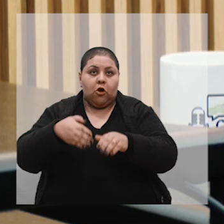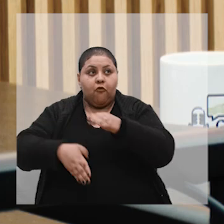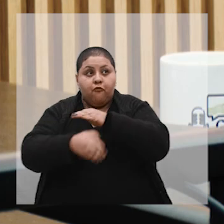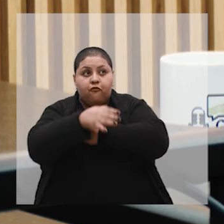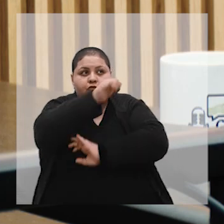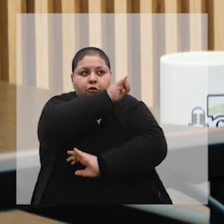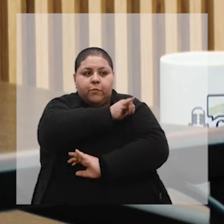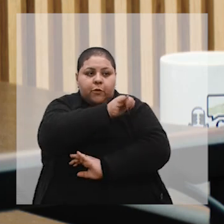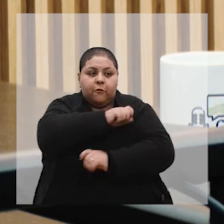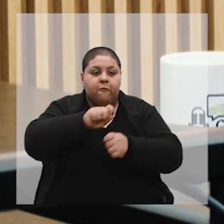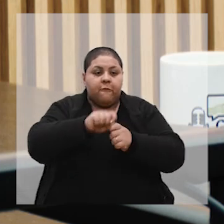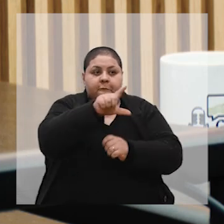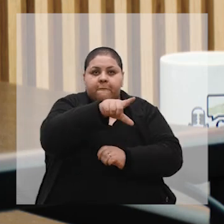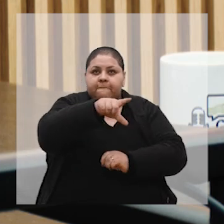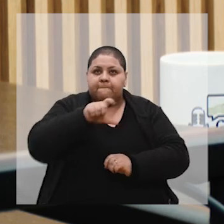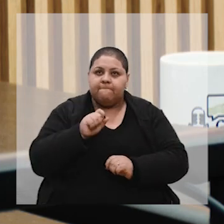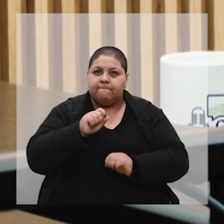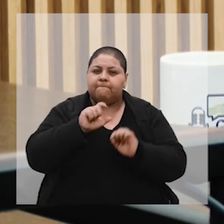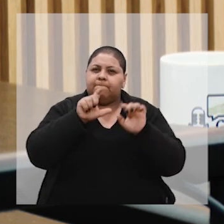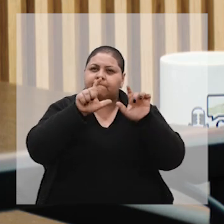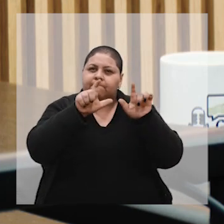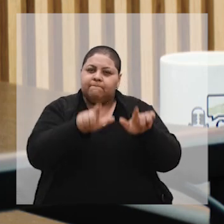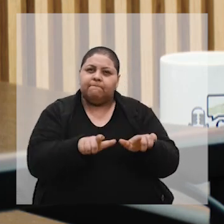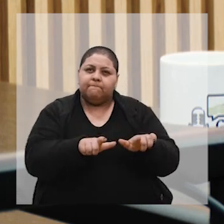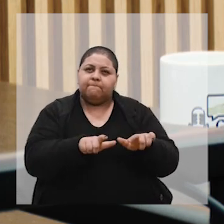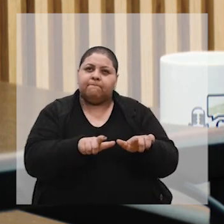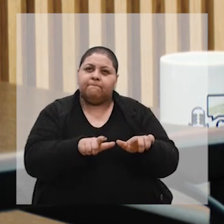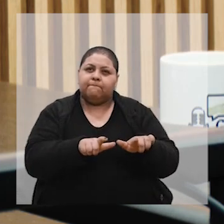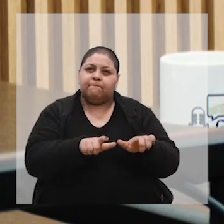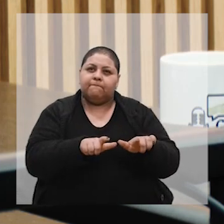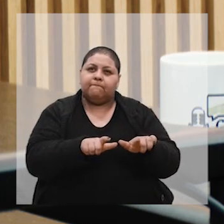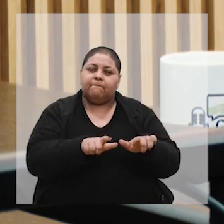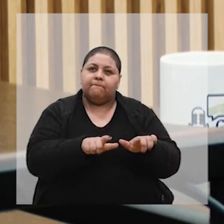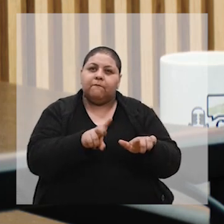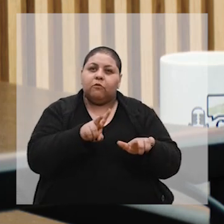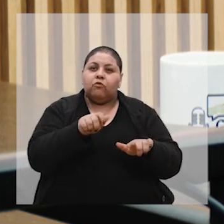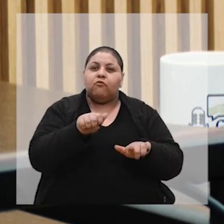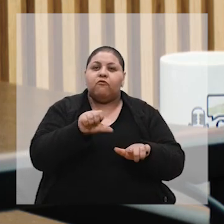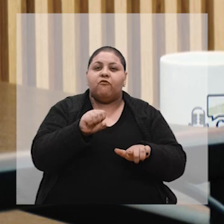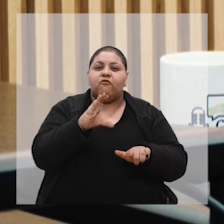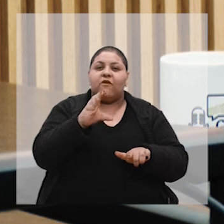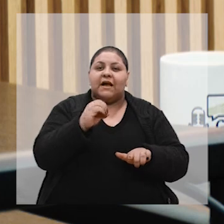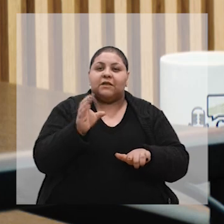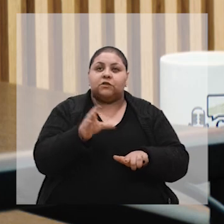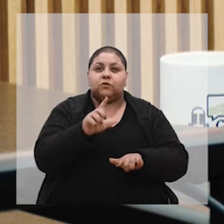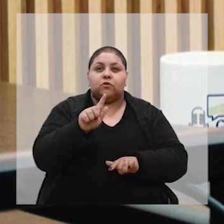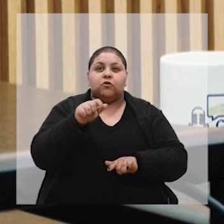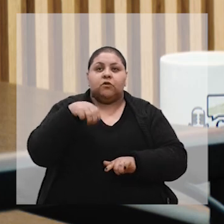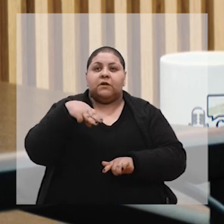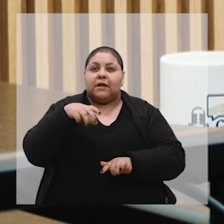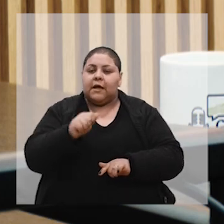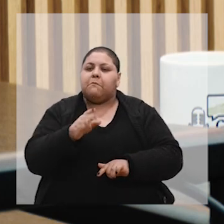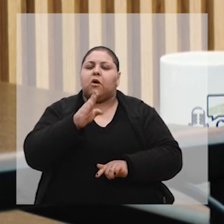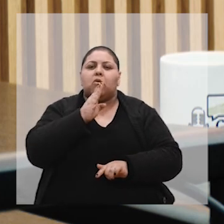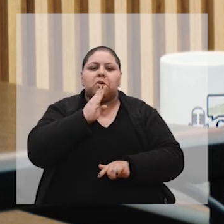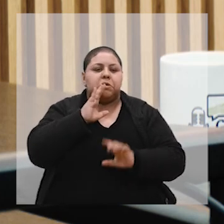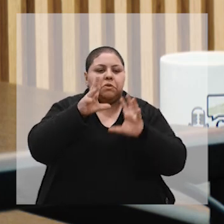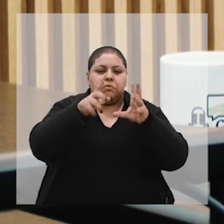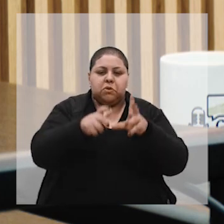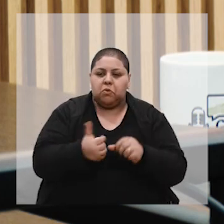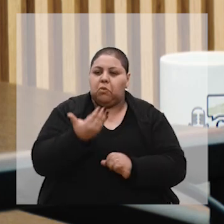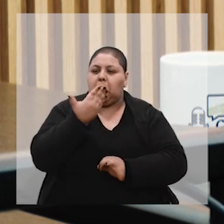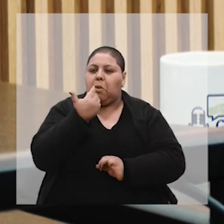Rio de Janeiro, fiz a seletiva lá no estádio, no ginásio do Vasco da Gama. Até conhecemos o estádio e tudo